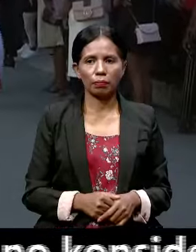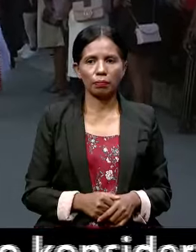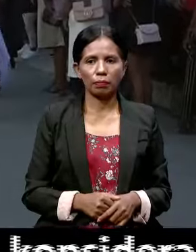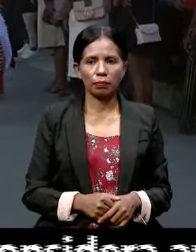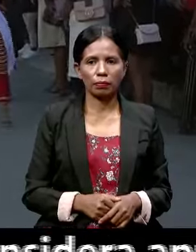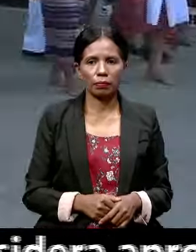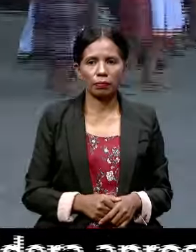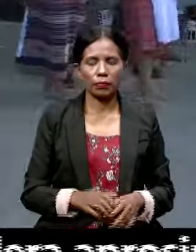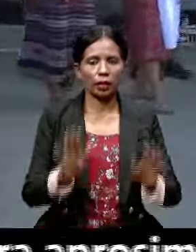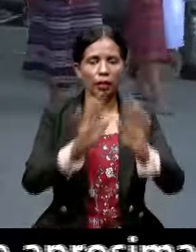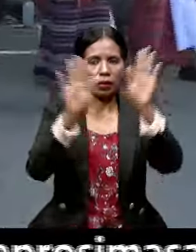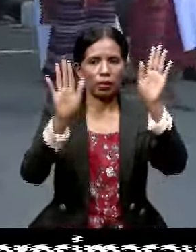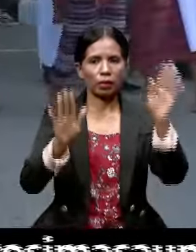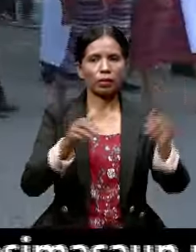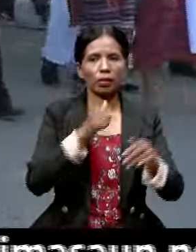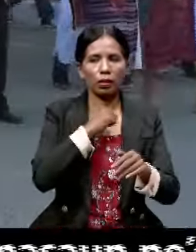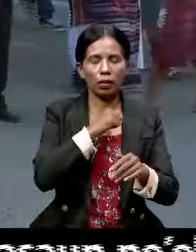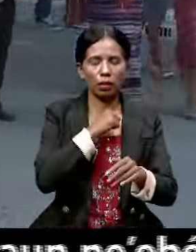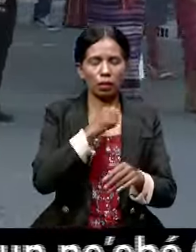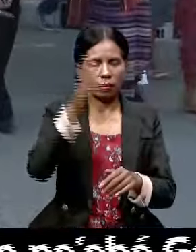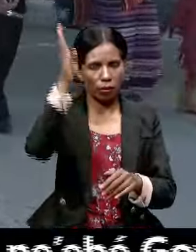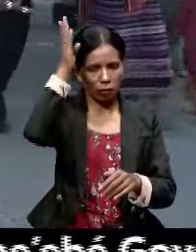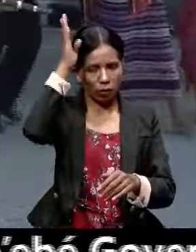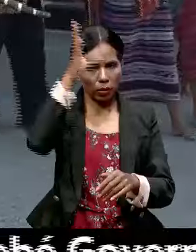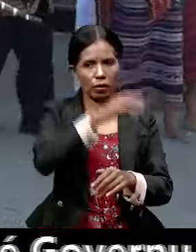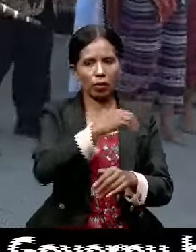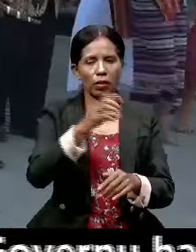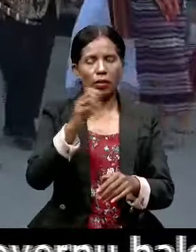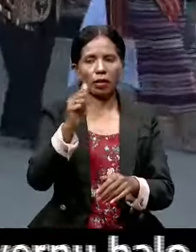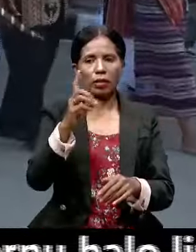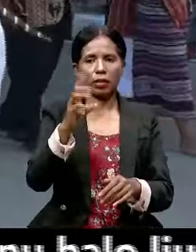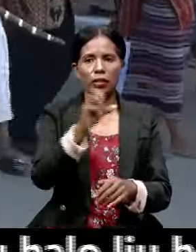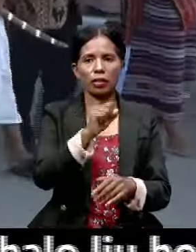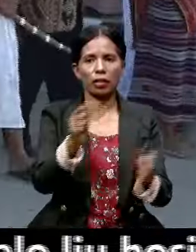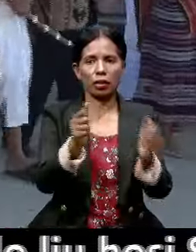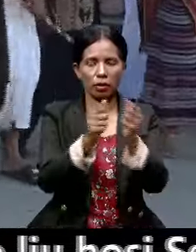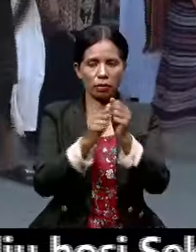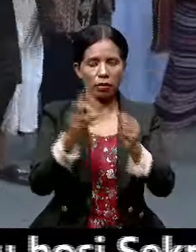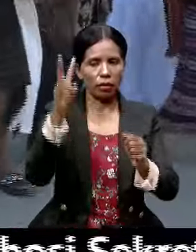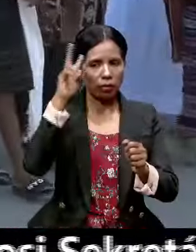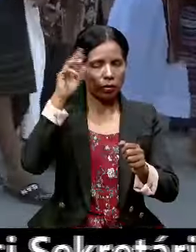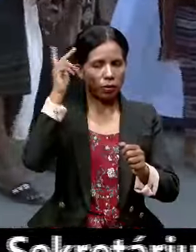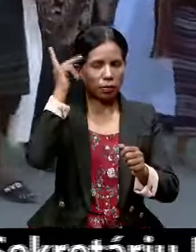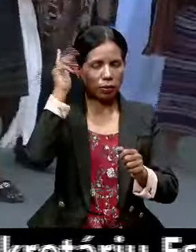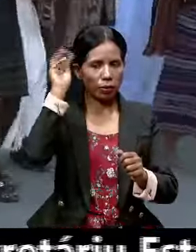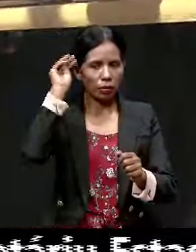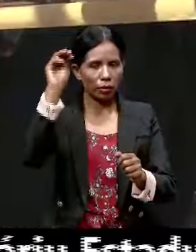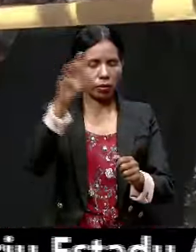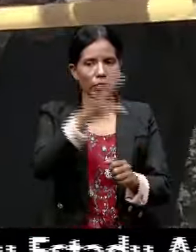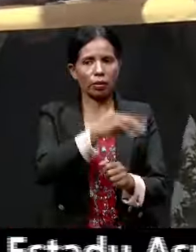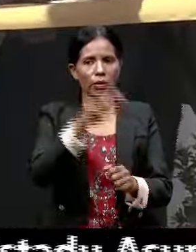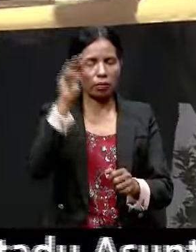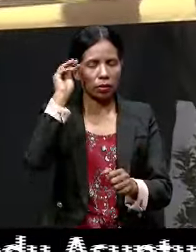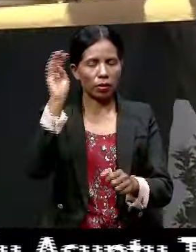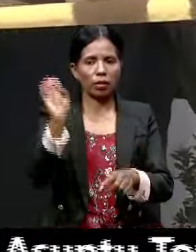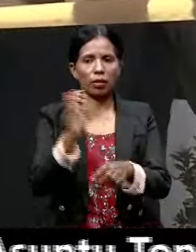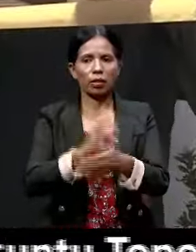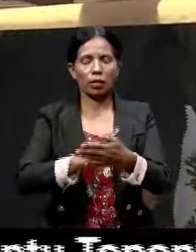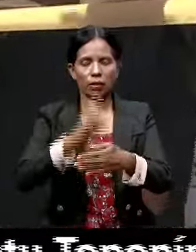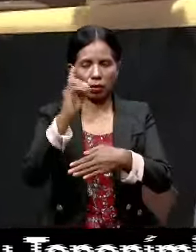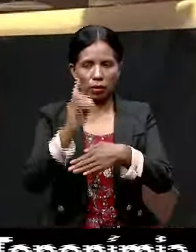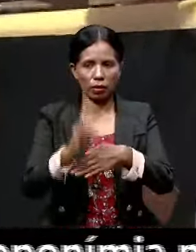E a domingo, né, Dom Virgílio Cardeal do Carmo da Silva acompanha o vice-primeiro-ministro no Ministro Assunto de